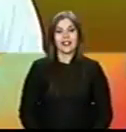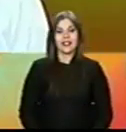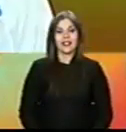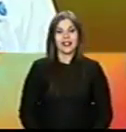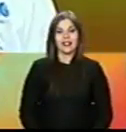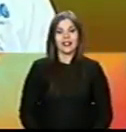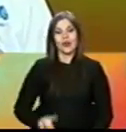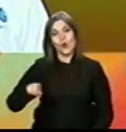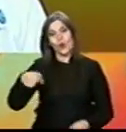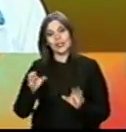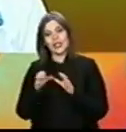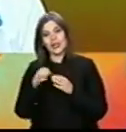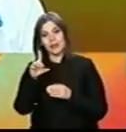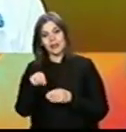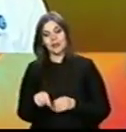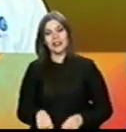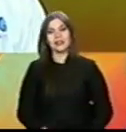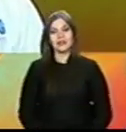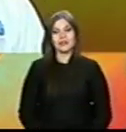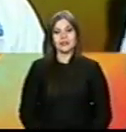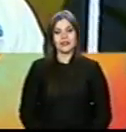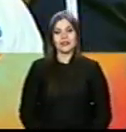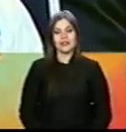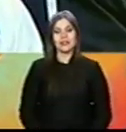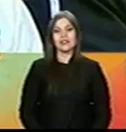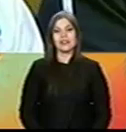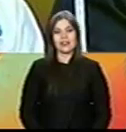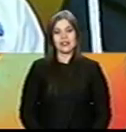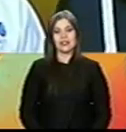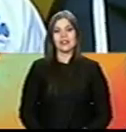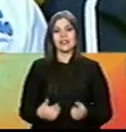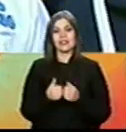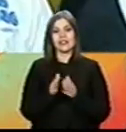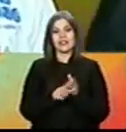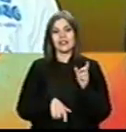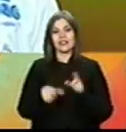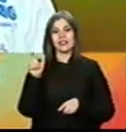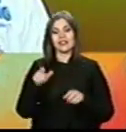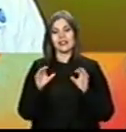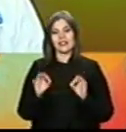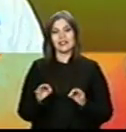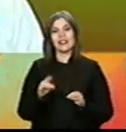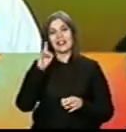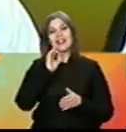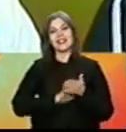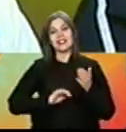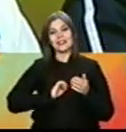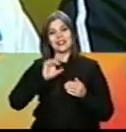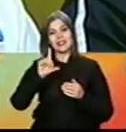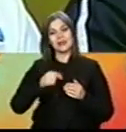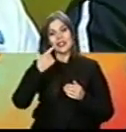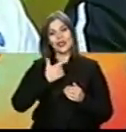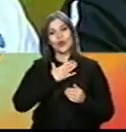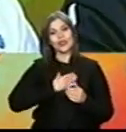minha outra equipa, que é a trabalho no hotel, Dallas Pink, gosto de todos lá das minhas melhores minhas colegas, e